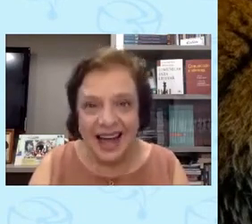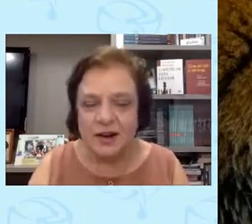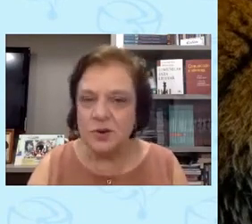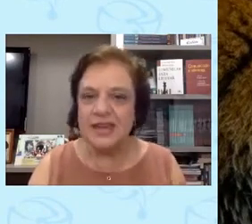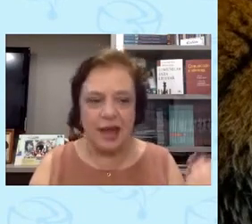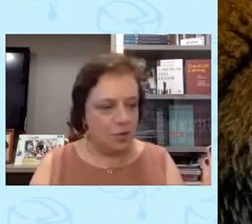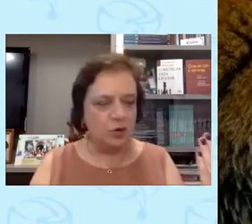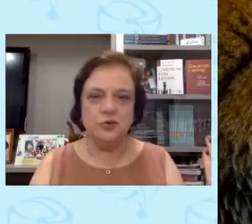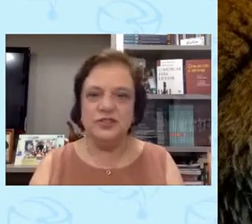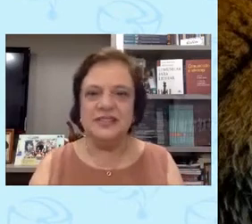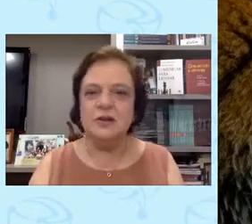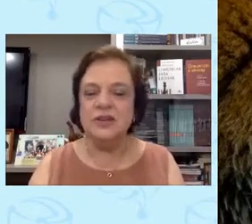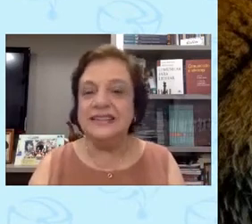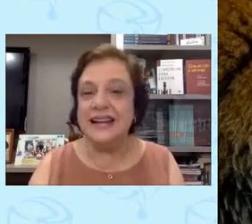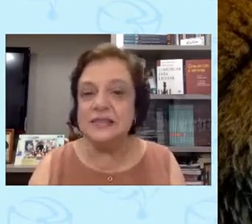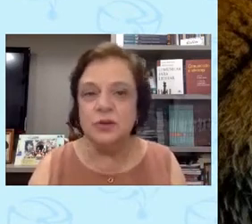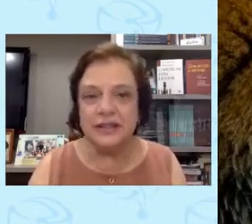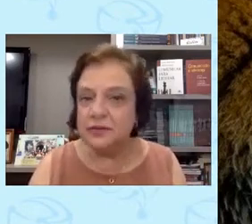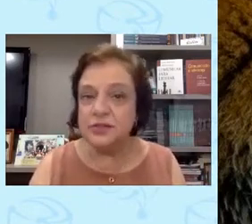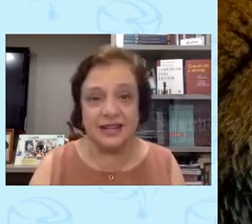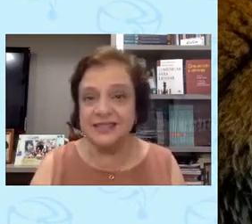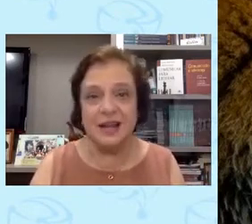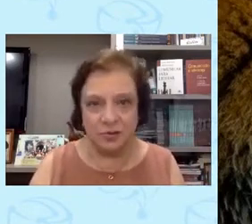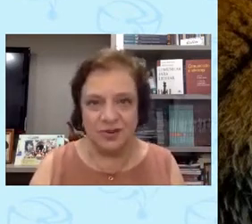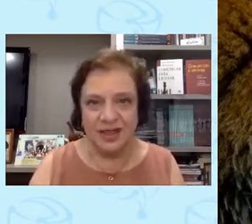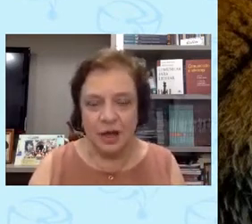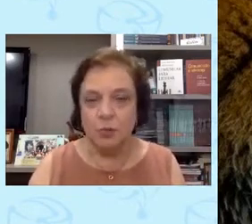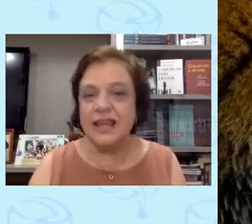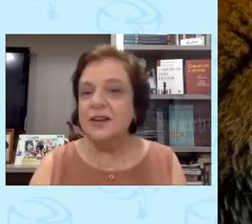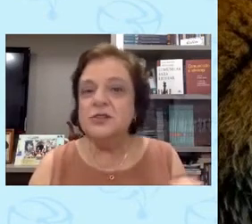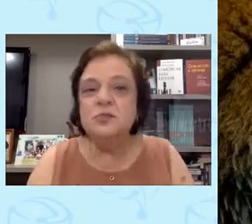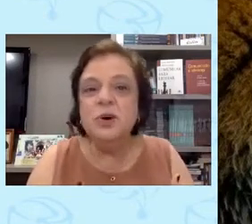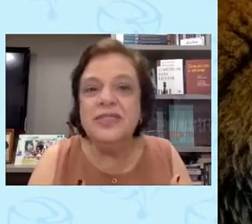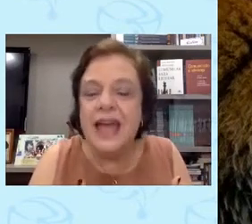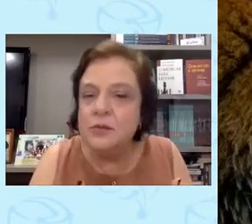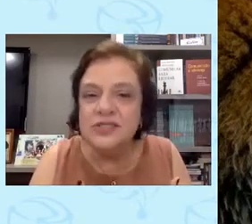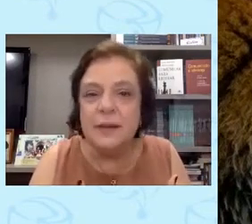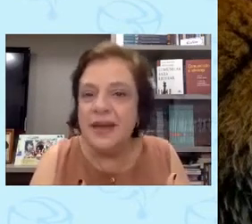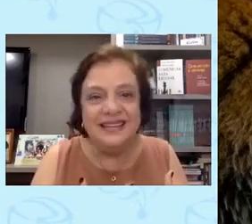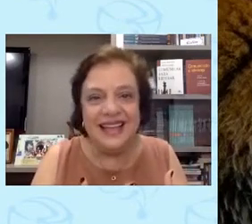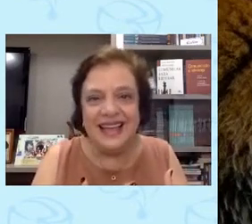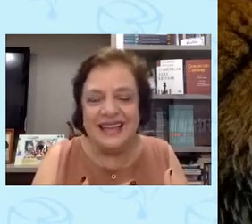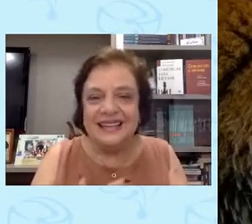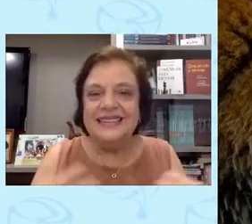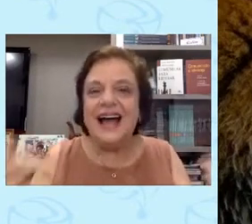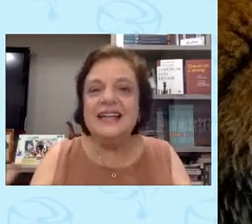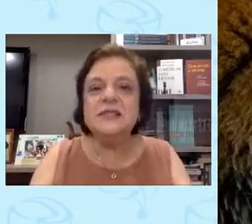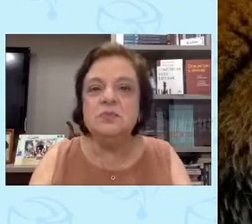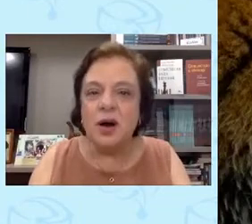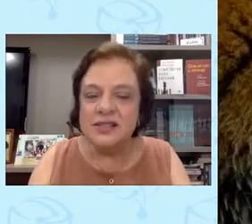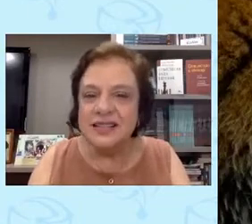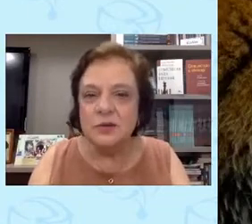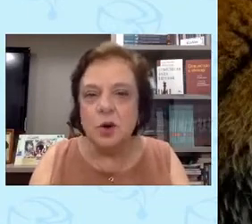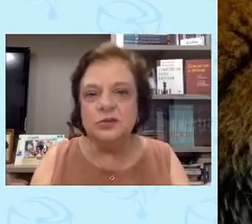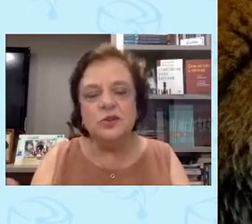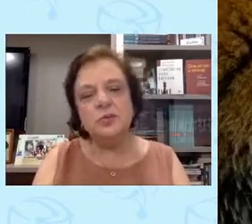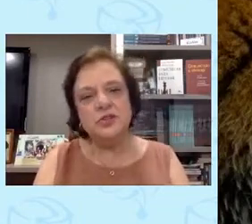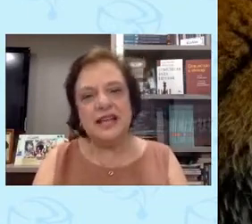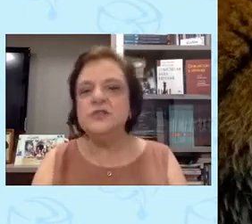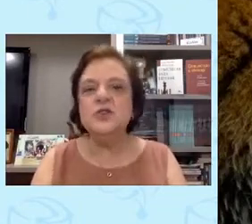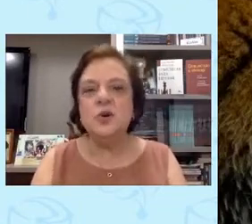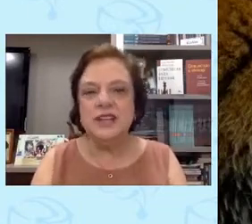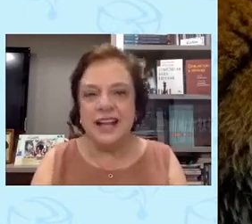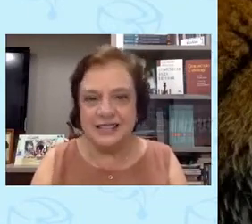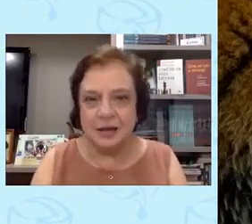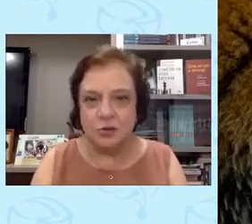E é claro que é uma condição que traz muita frustração. Porque nós não podemos depender da resposta do outro